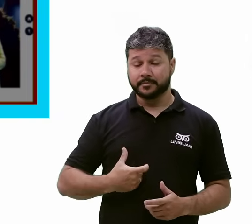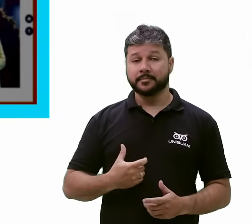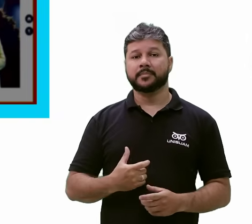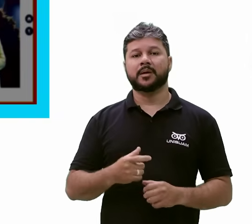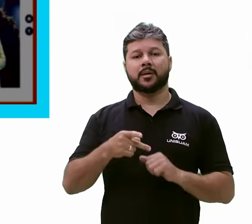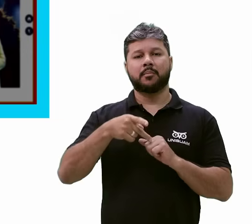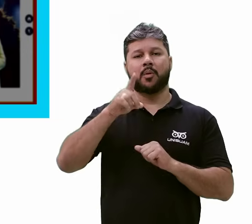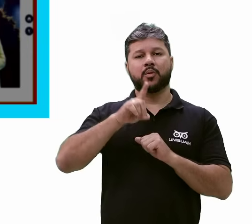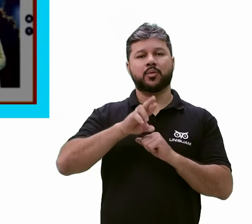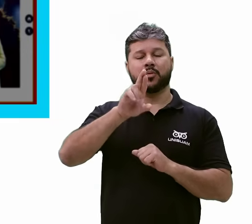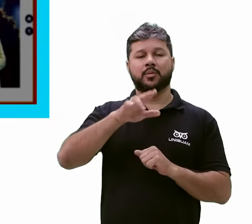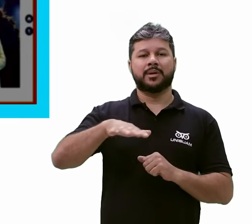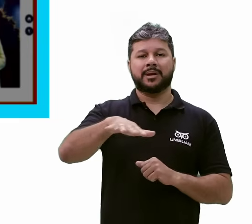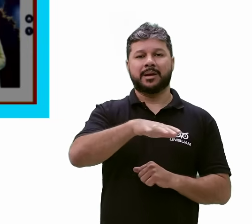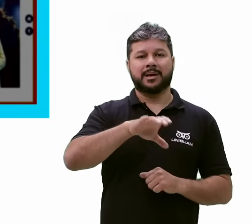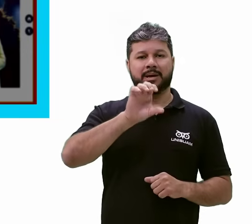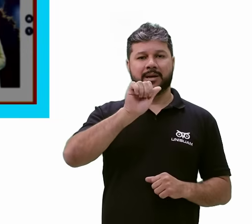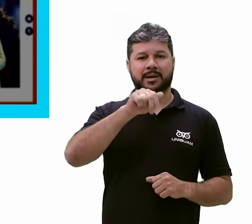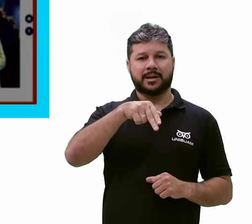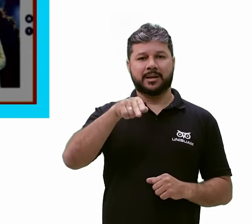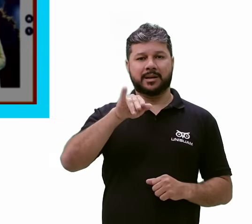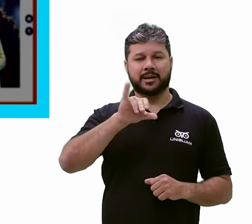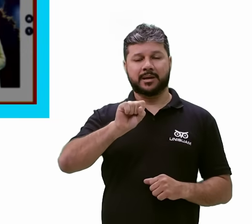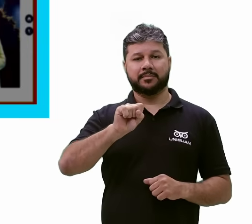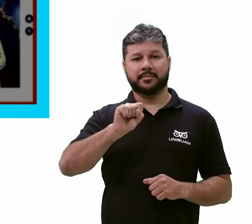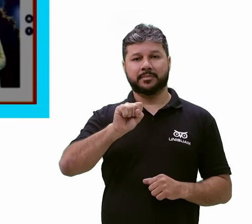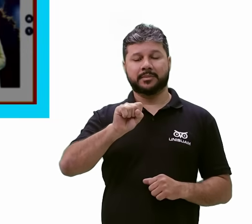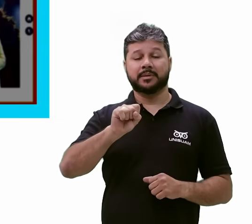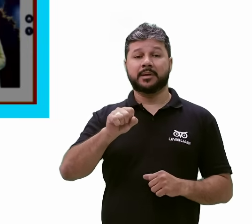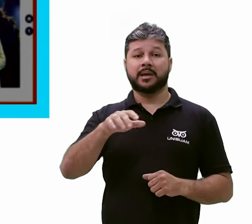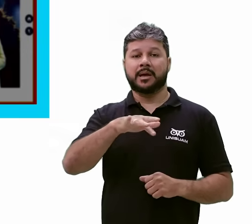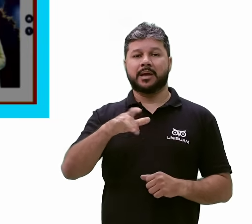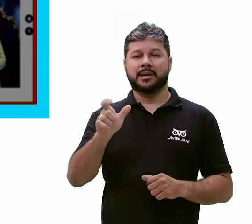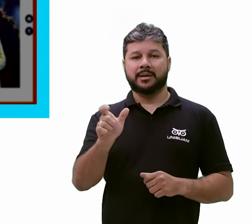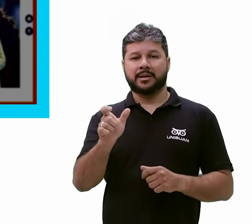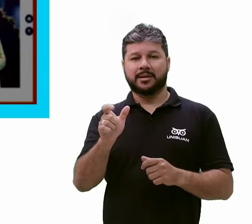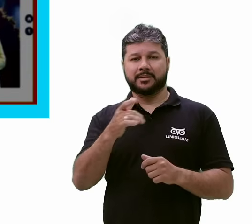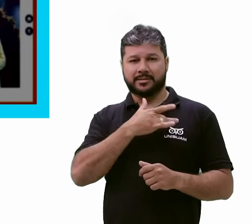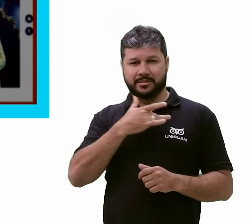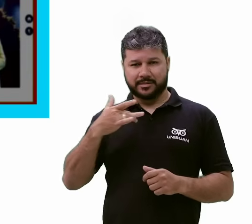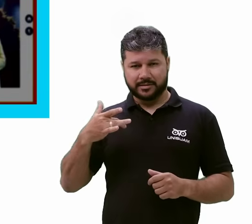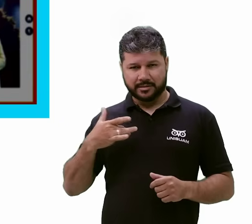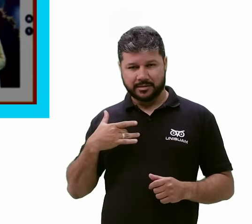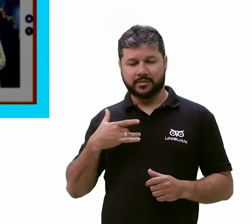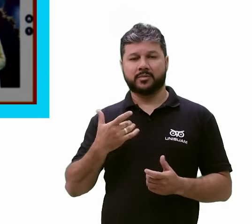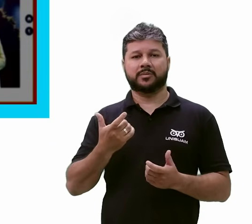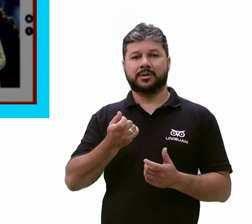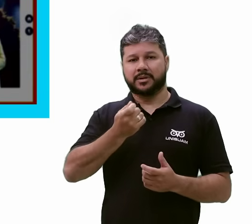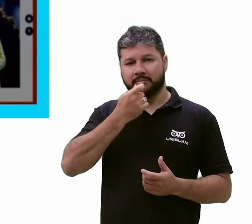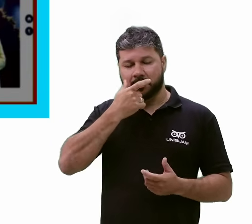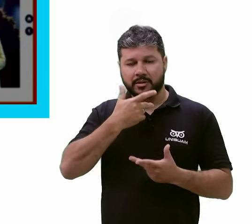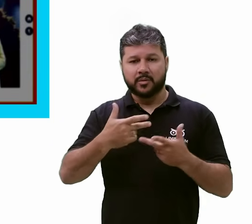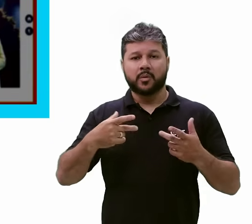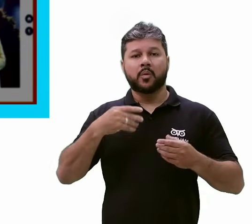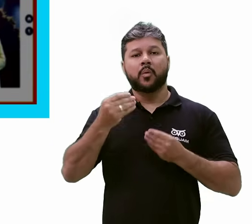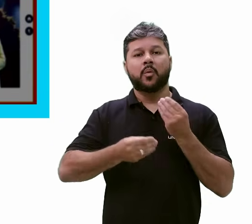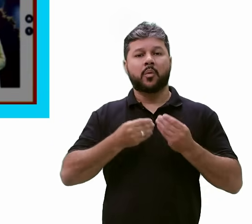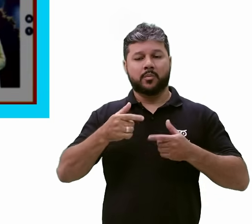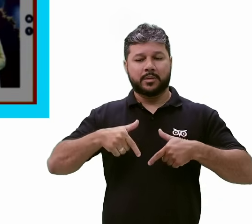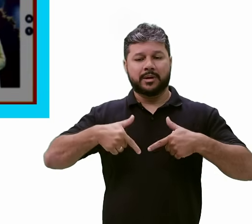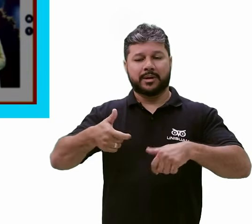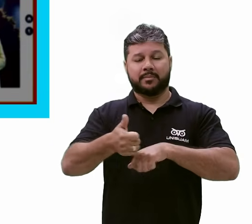Tenho pós-doutorado em cannabis medicinal, por isso que eu estou aqui propondo esse assunto, né? Como atuação profissional, eu